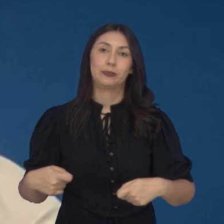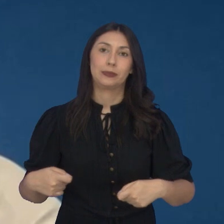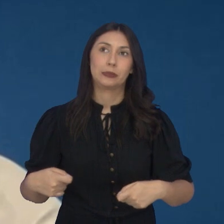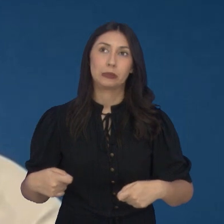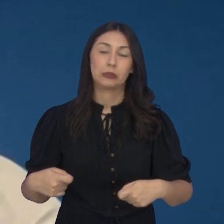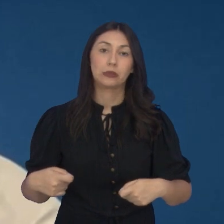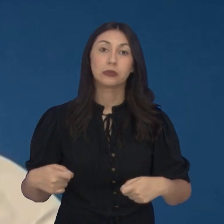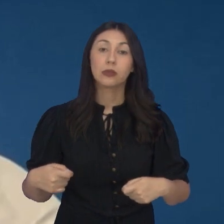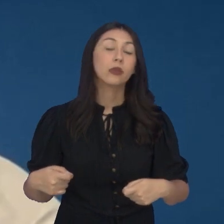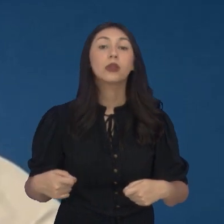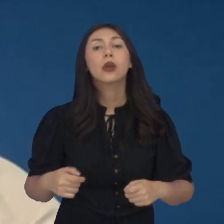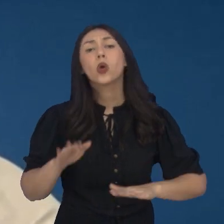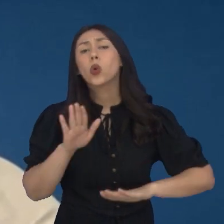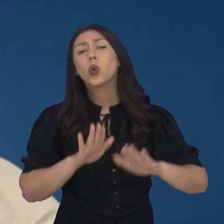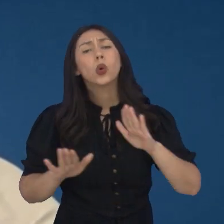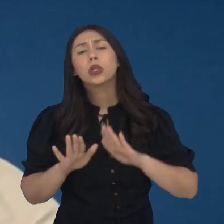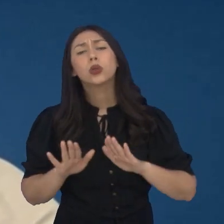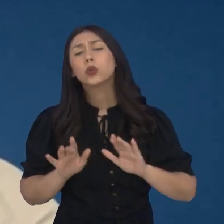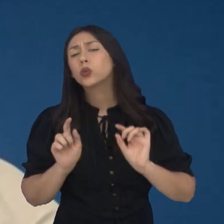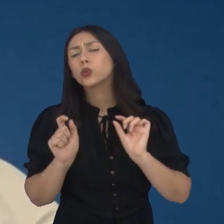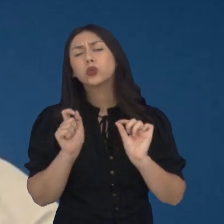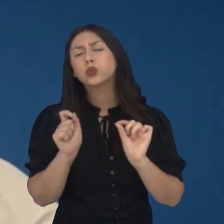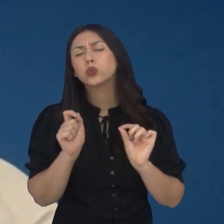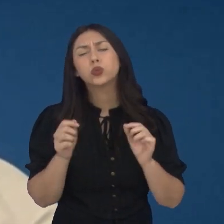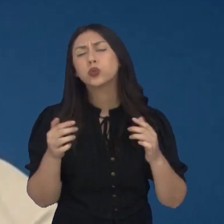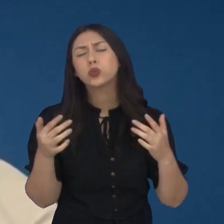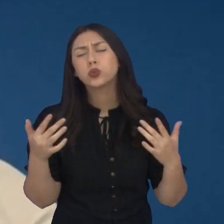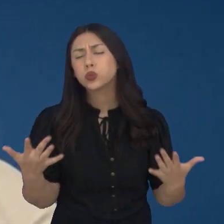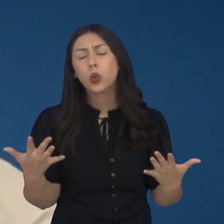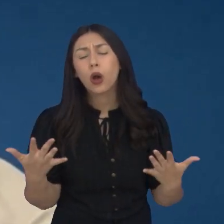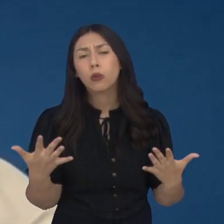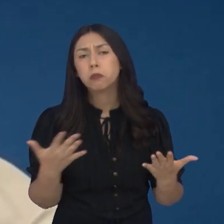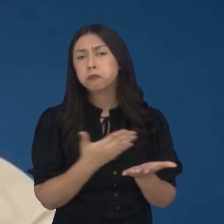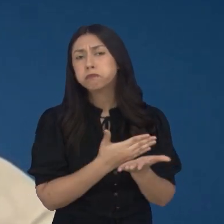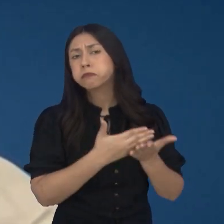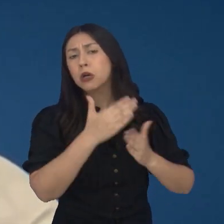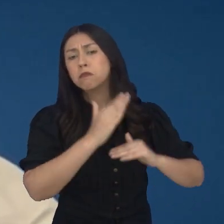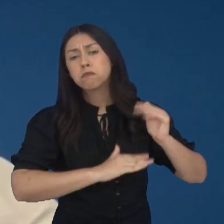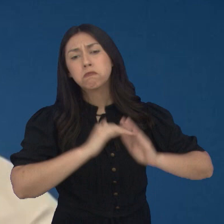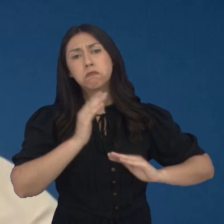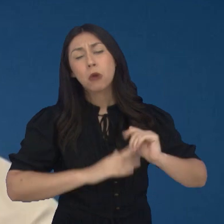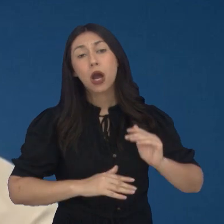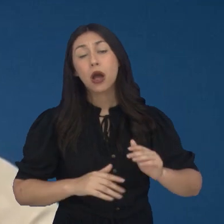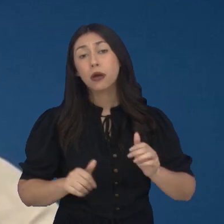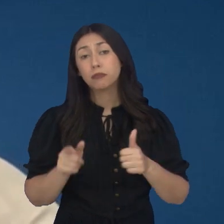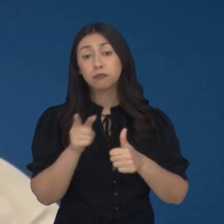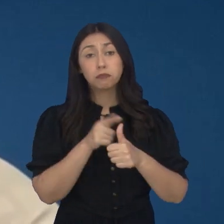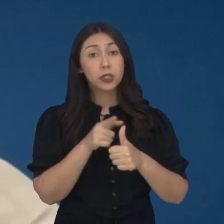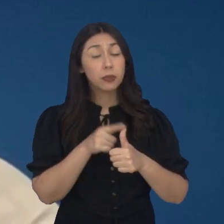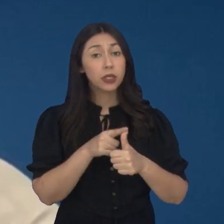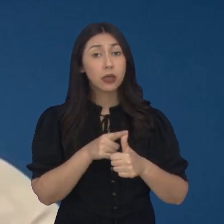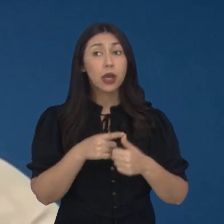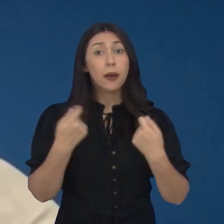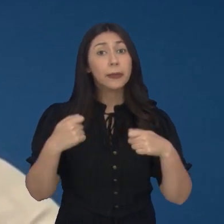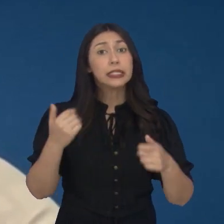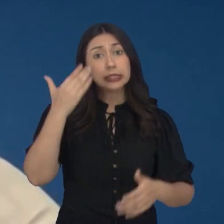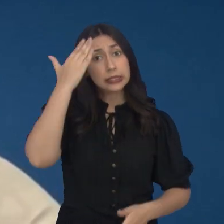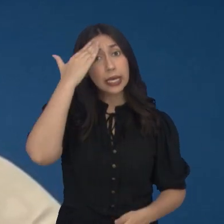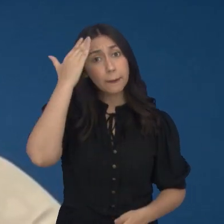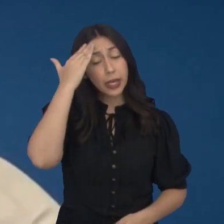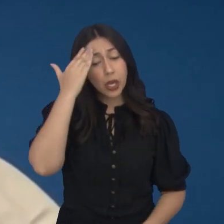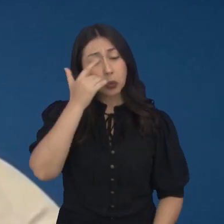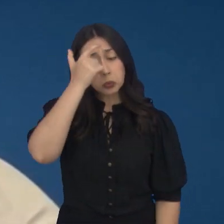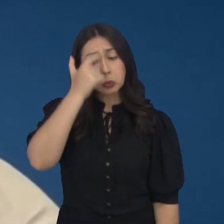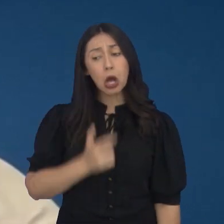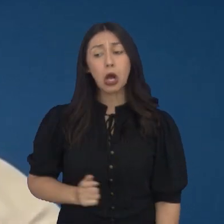Os principais cuidados para começar qualquer tipo de atividade física, prática da atividade física, é primeiro você saber se você pode praticar atividade física, se